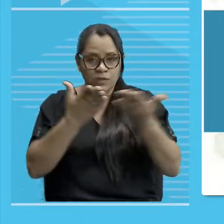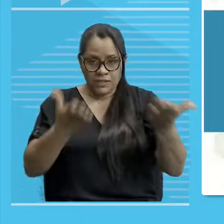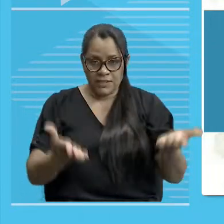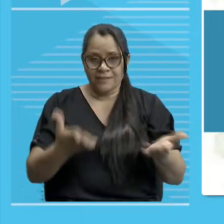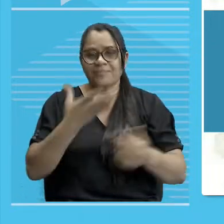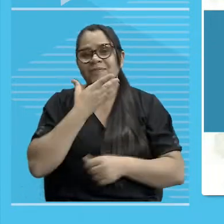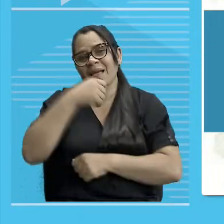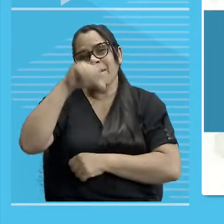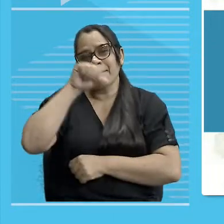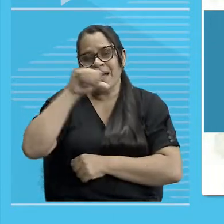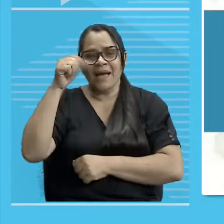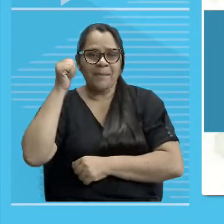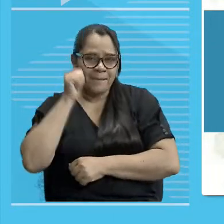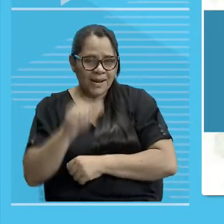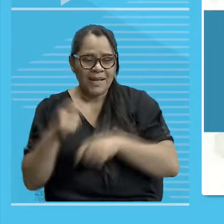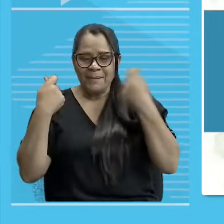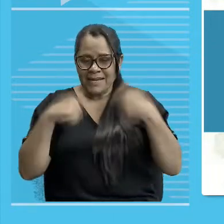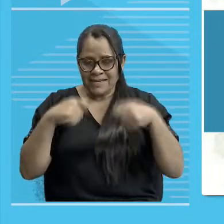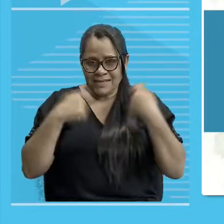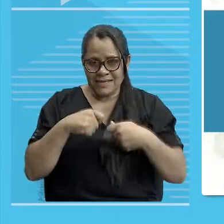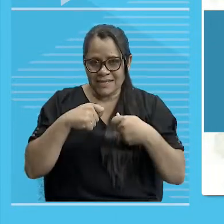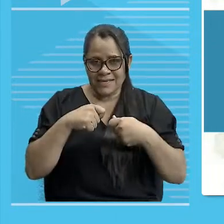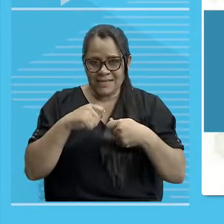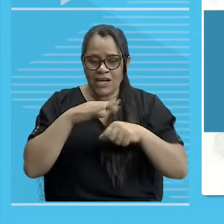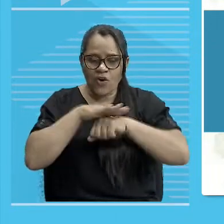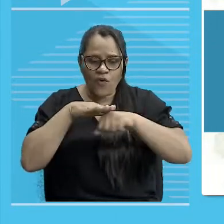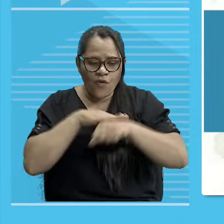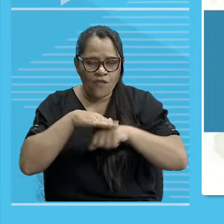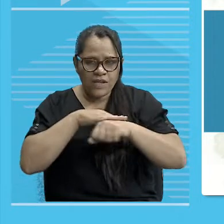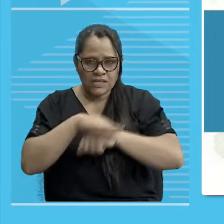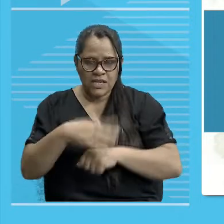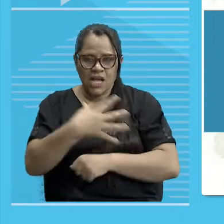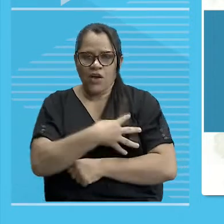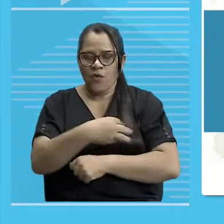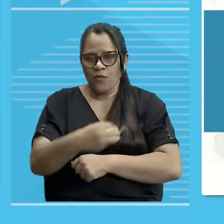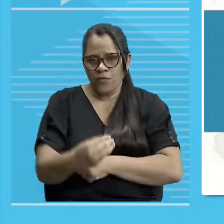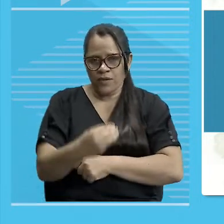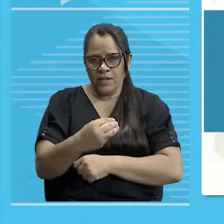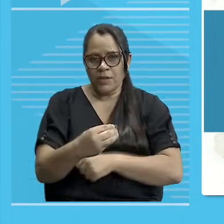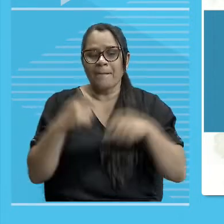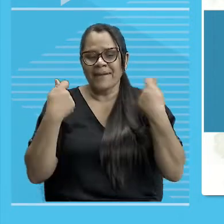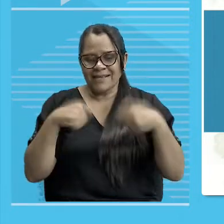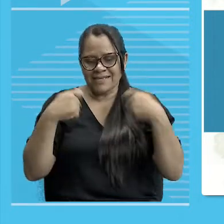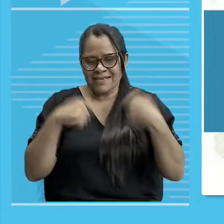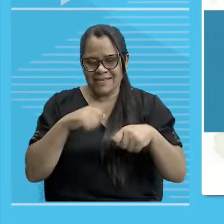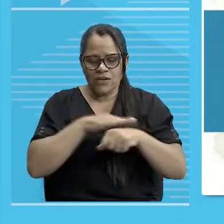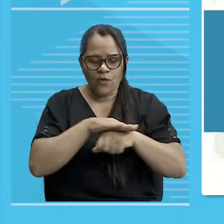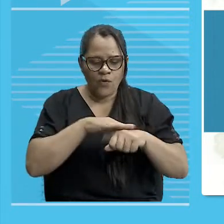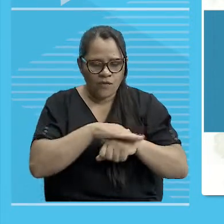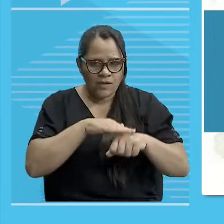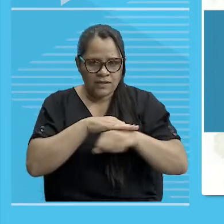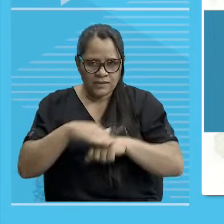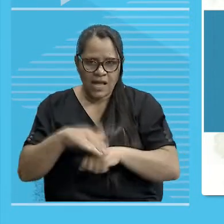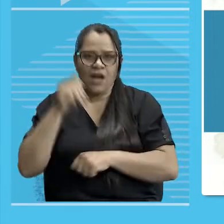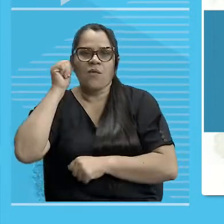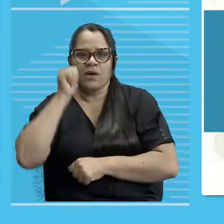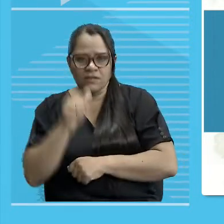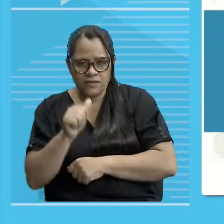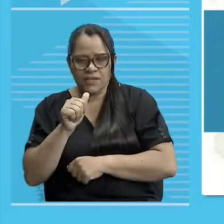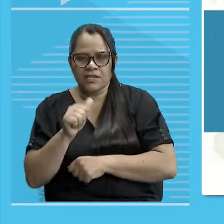mãe, precisa conversar com seu filho, precisa conversar com sua